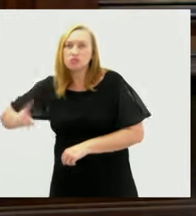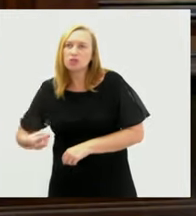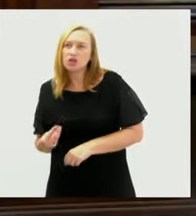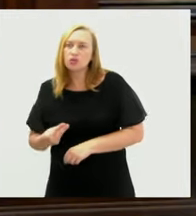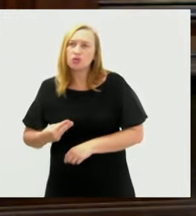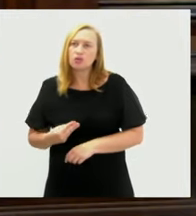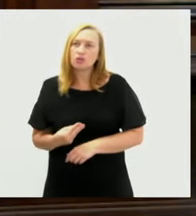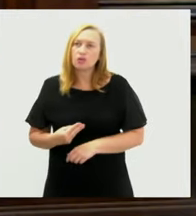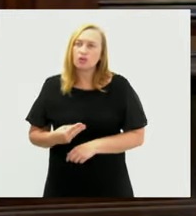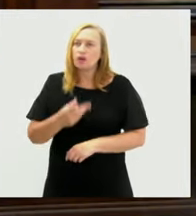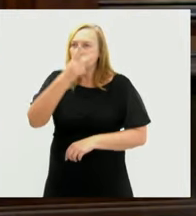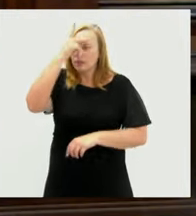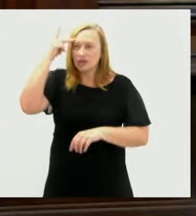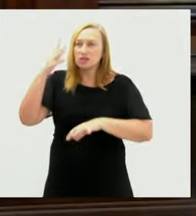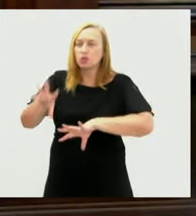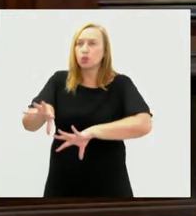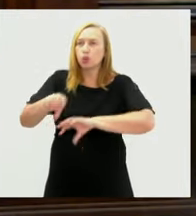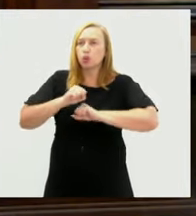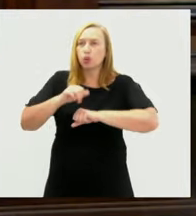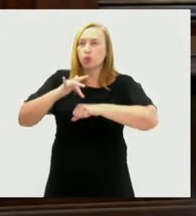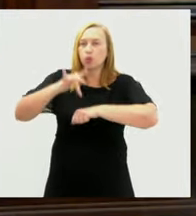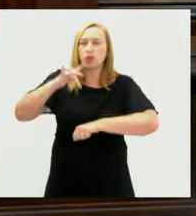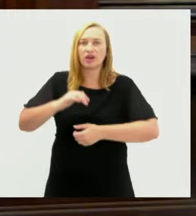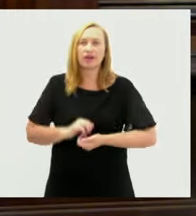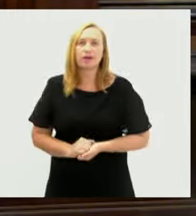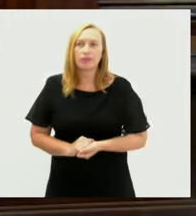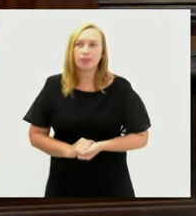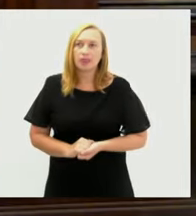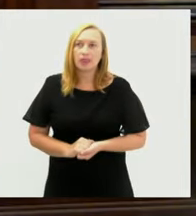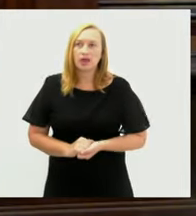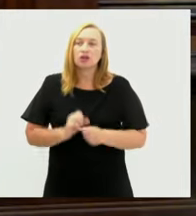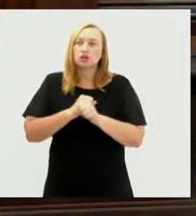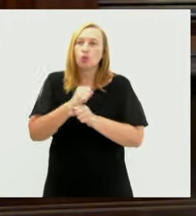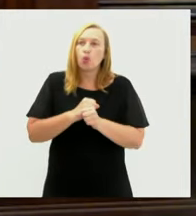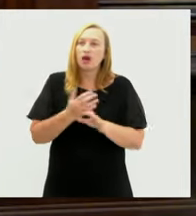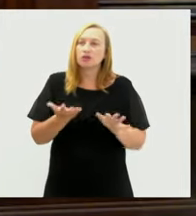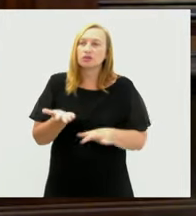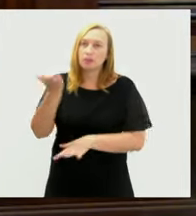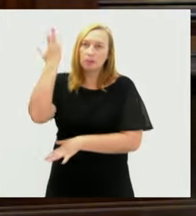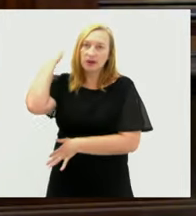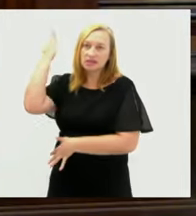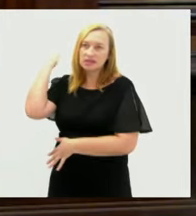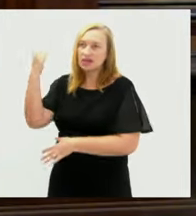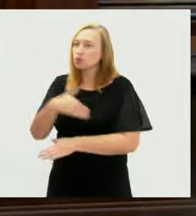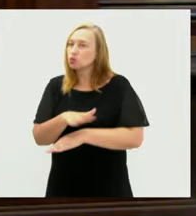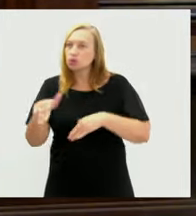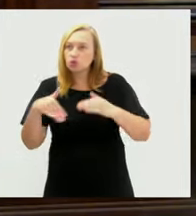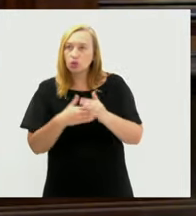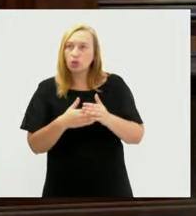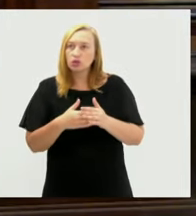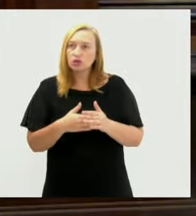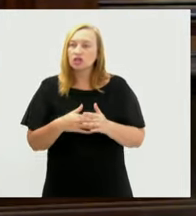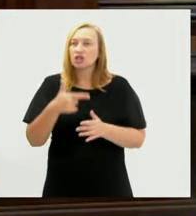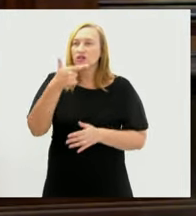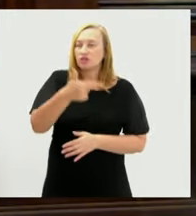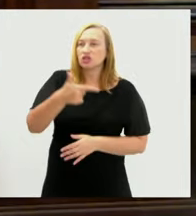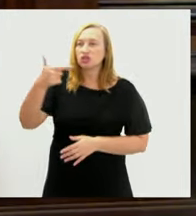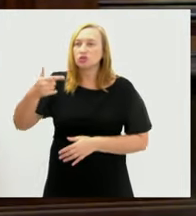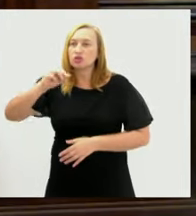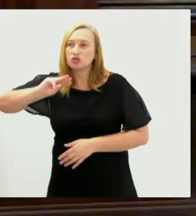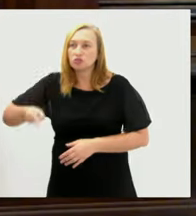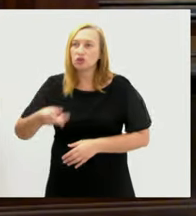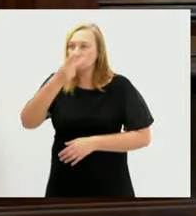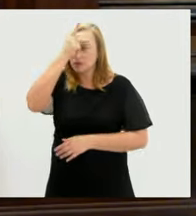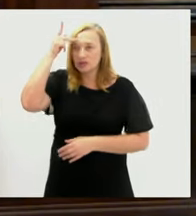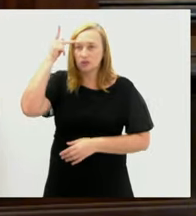mil pessoas infectadas com a dengue. No ano passado inteiro foram 22 mil pessoas